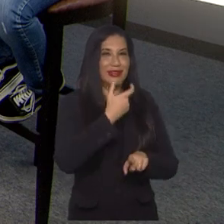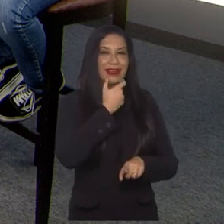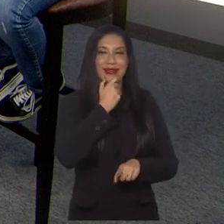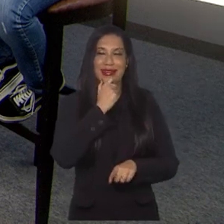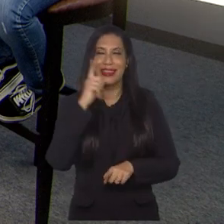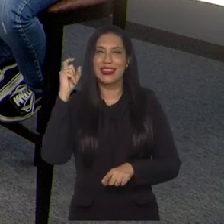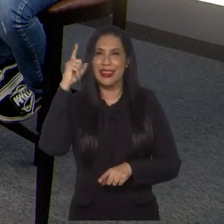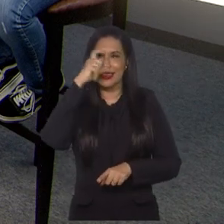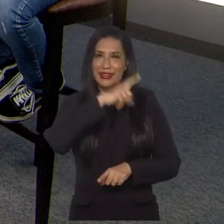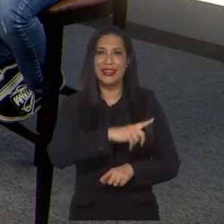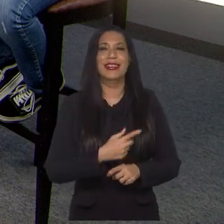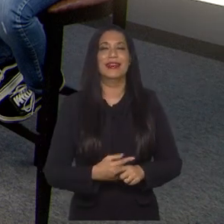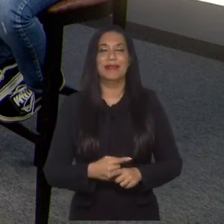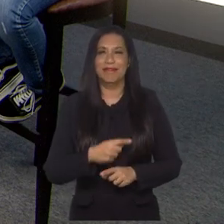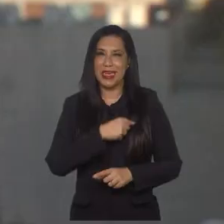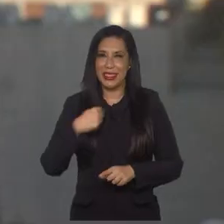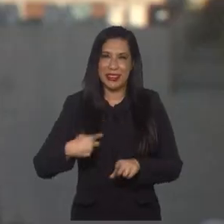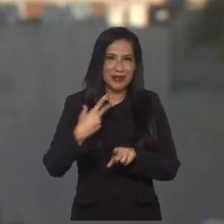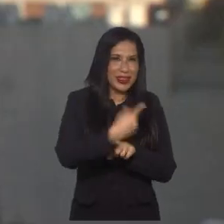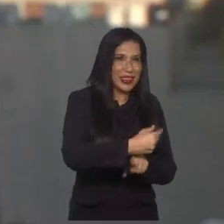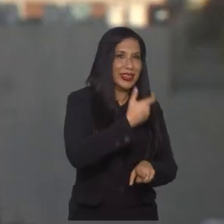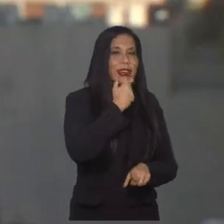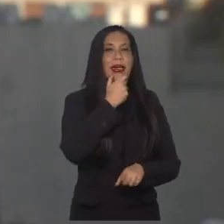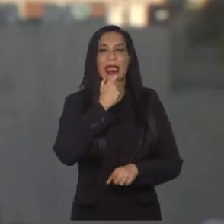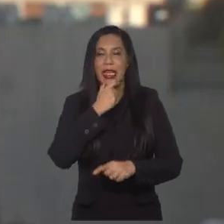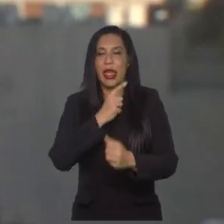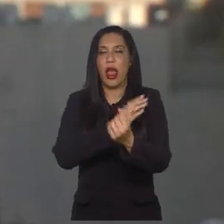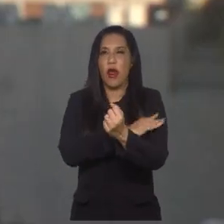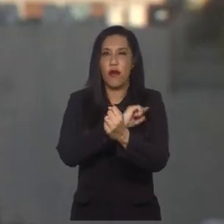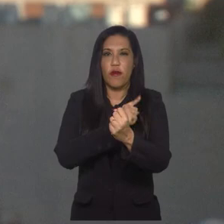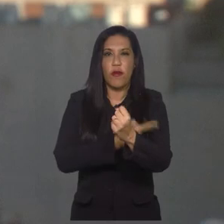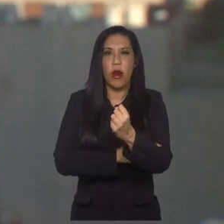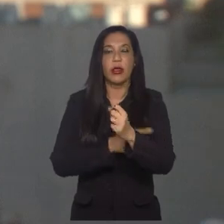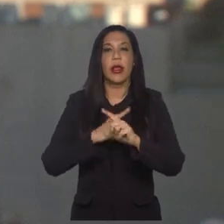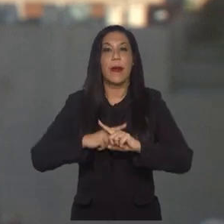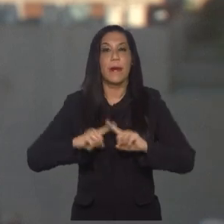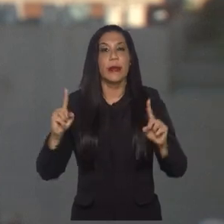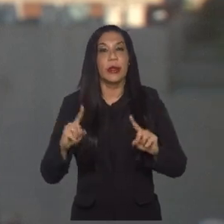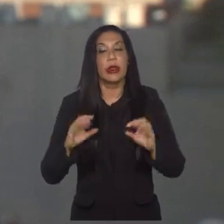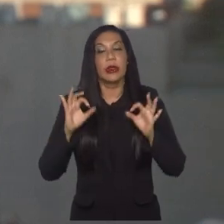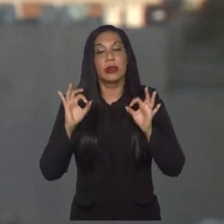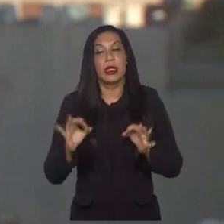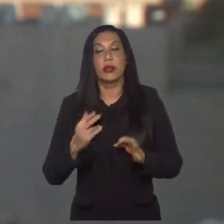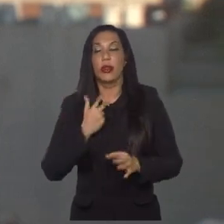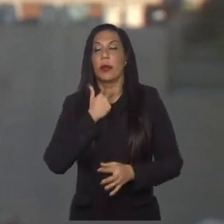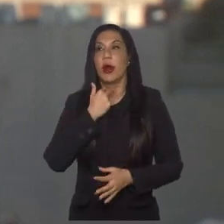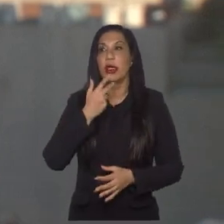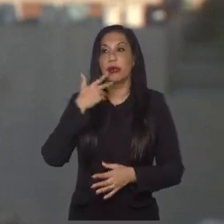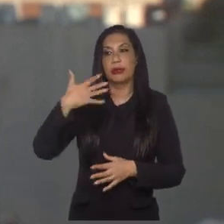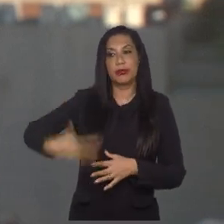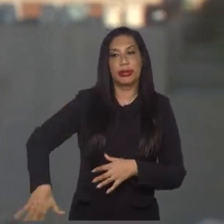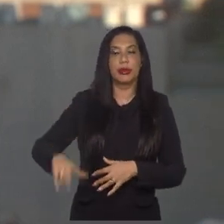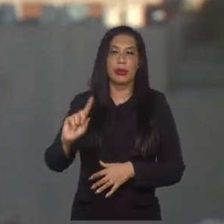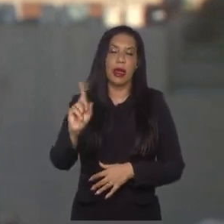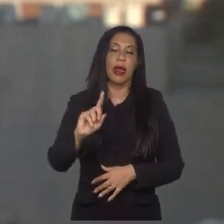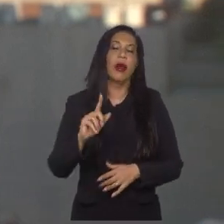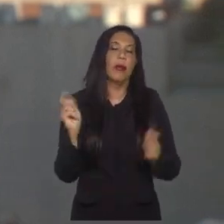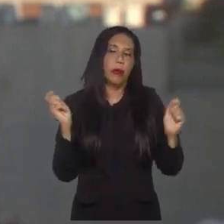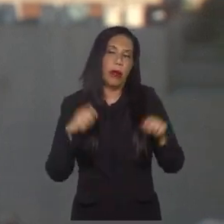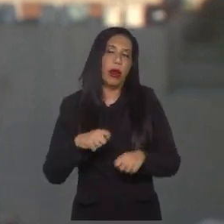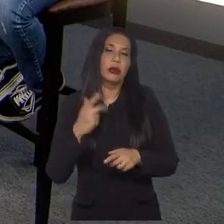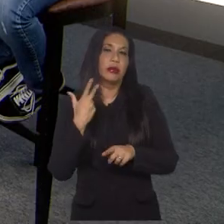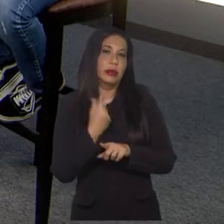com ou sem programa estatal. Eu acho que a Inglaterra realmente vem muito forte, só que, é claro, a gente não pode, em momento algum, menosprezar a seleção